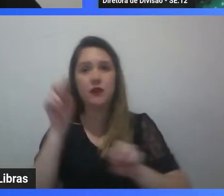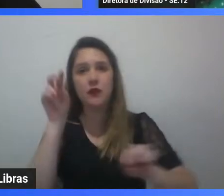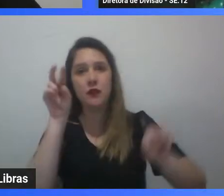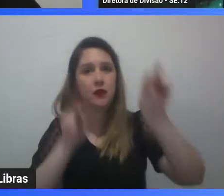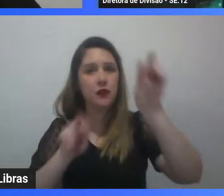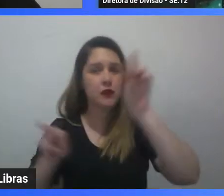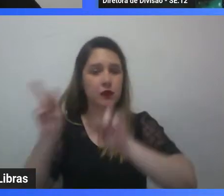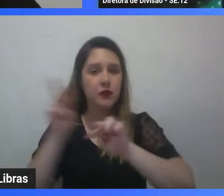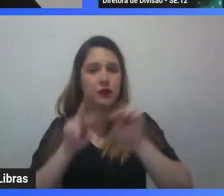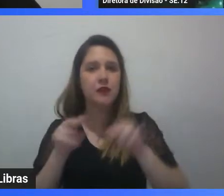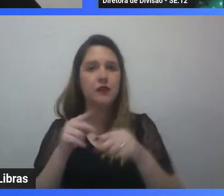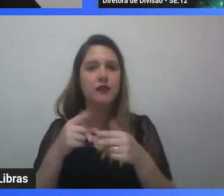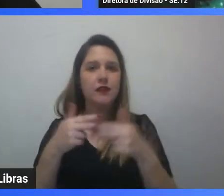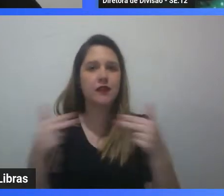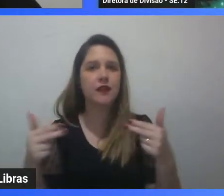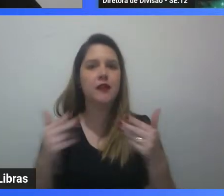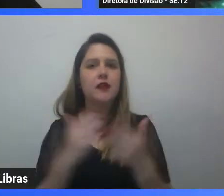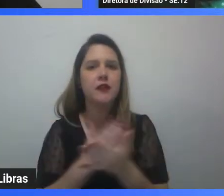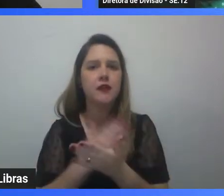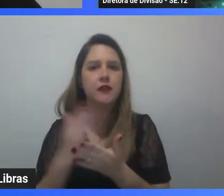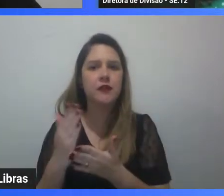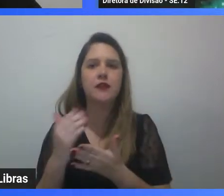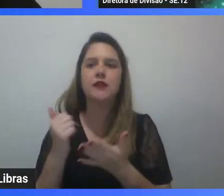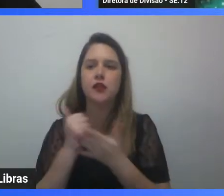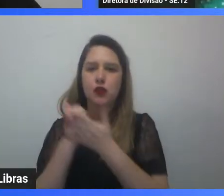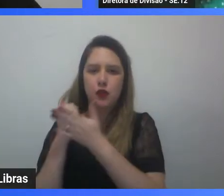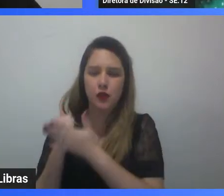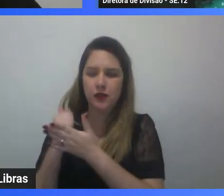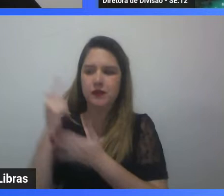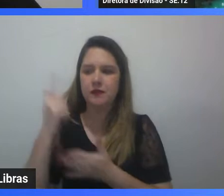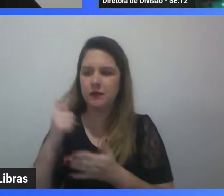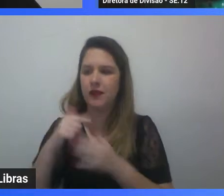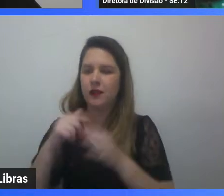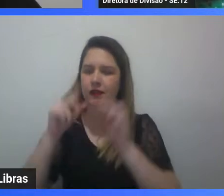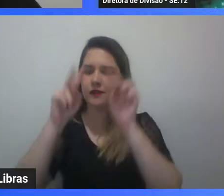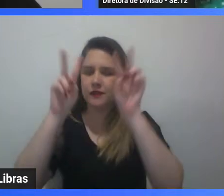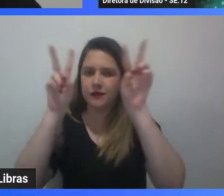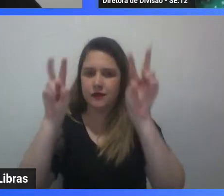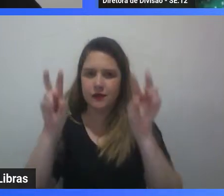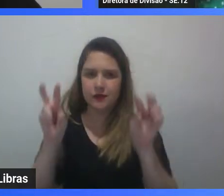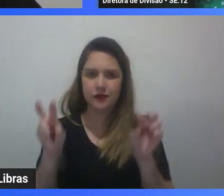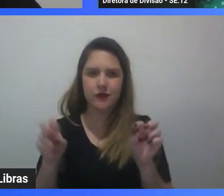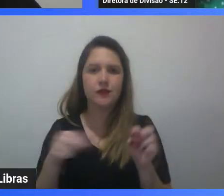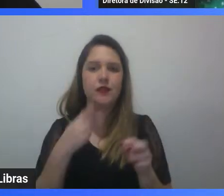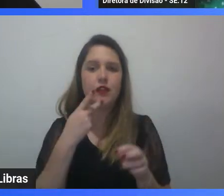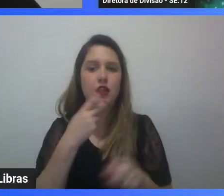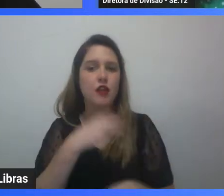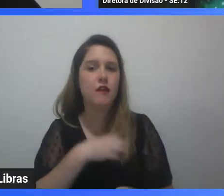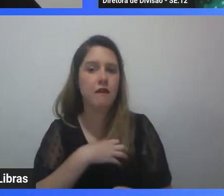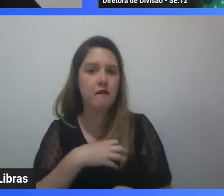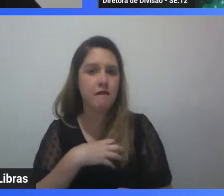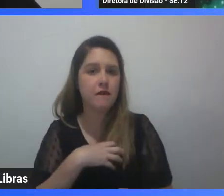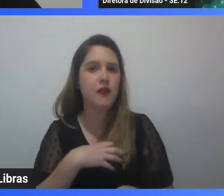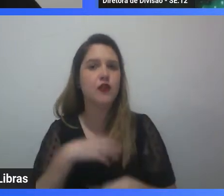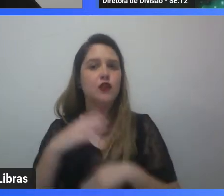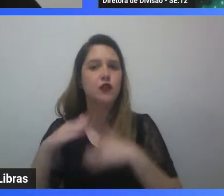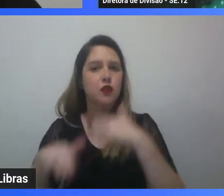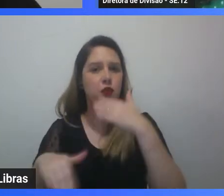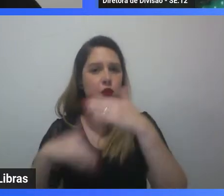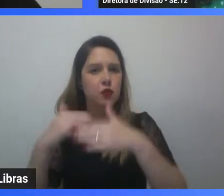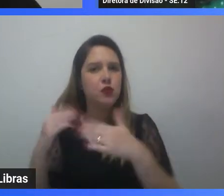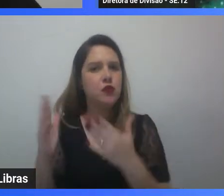o ano passado e trouxe parte dessas questões, hoje você trouxe de outra forma, né, ampliando